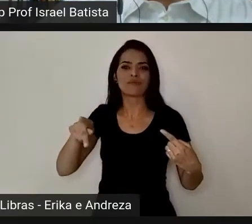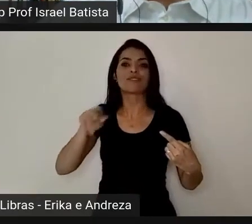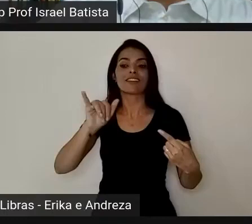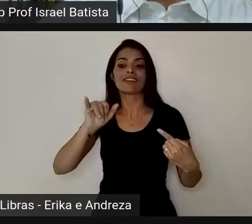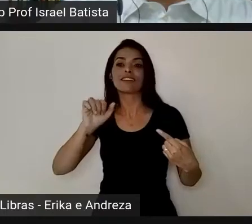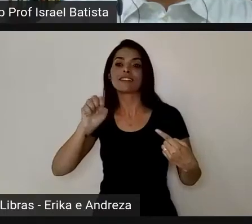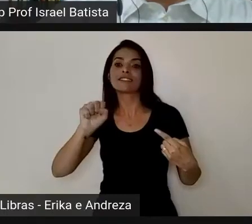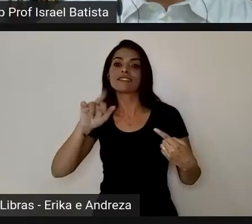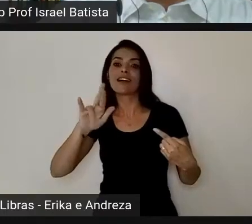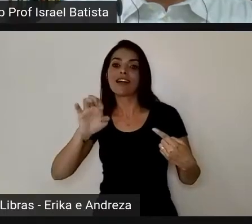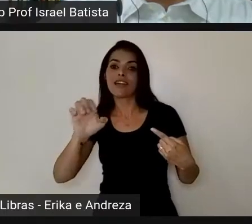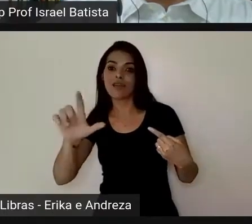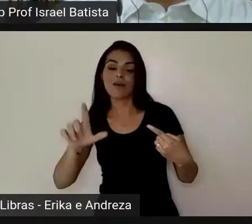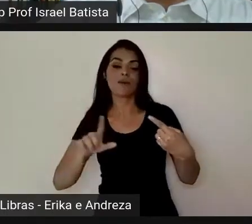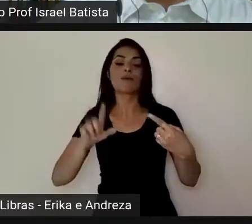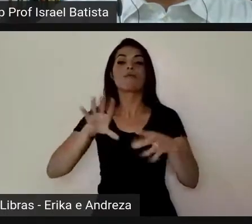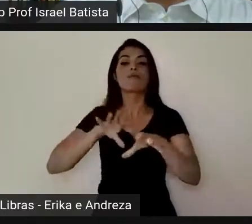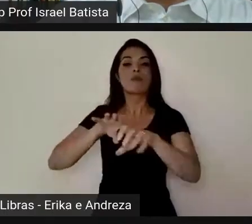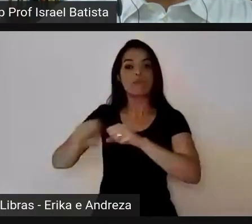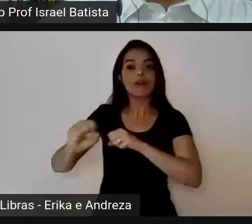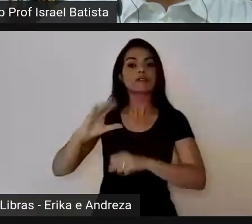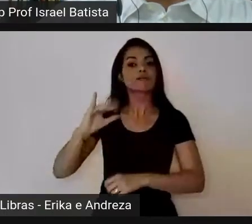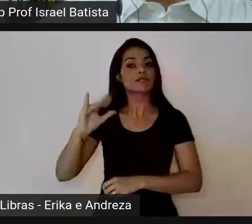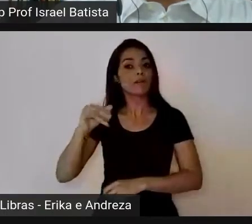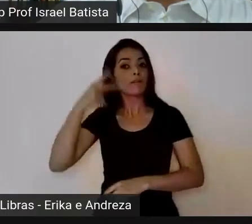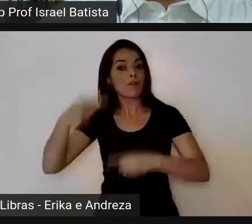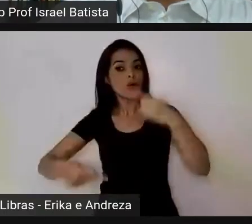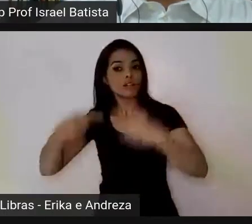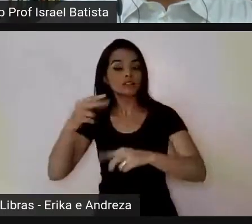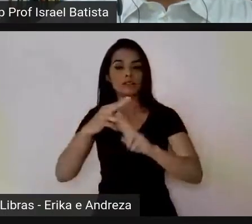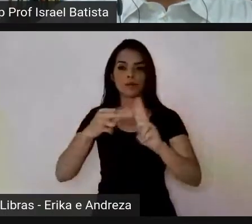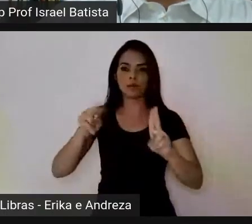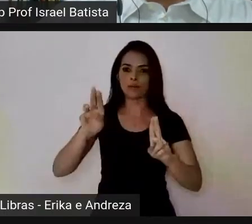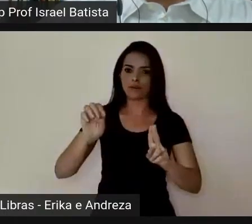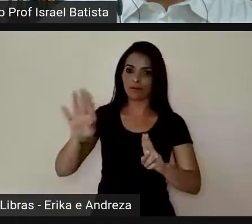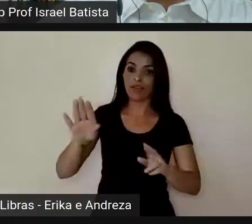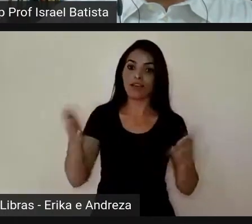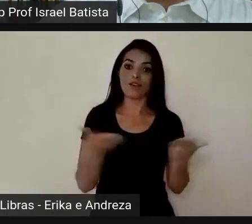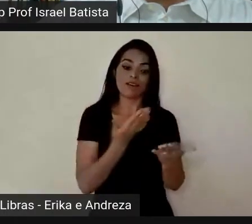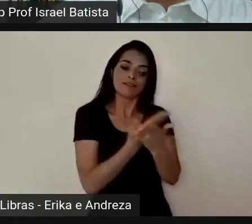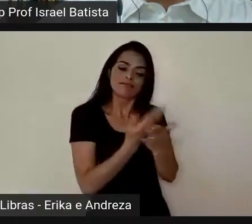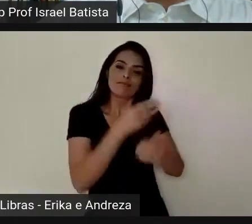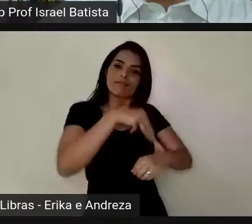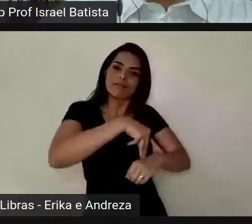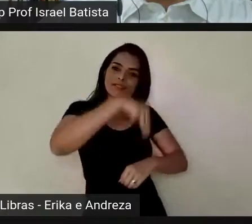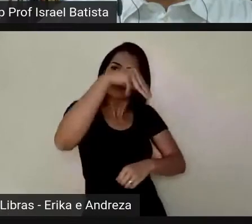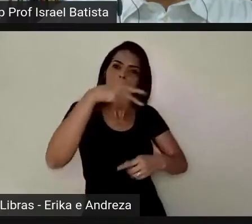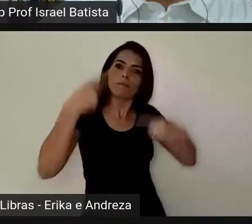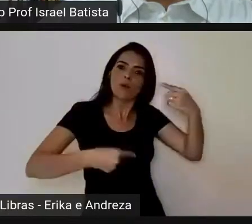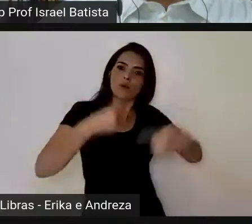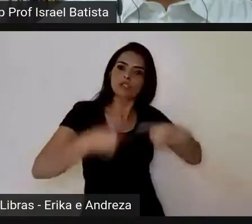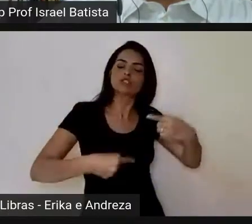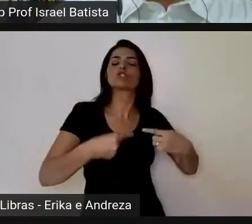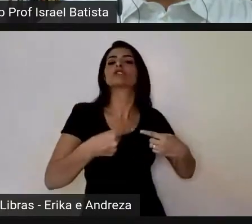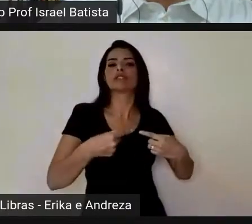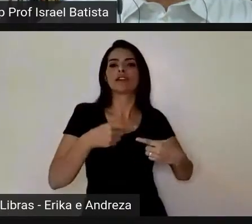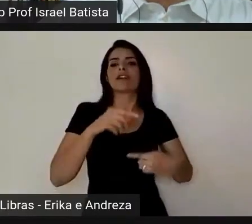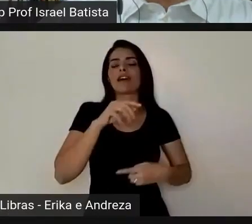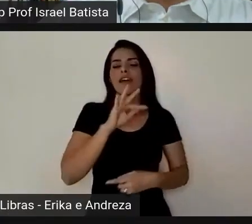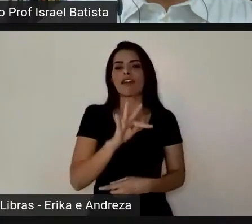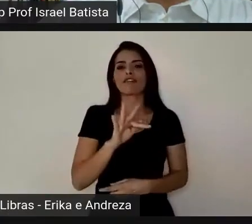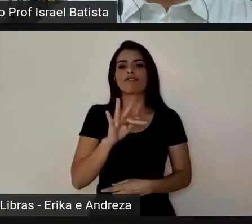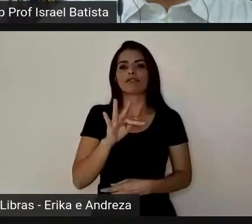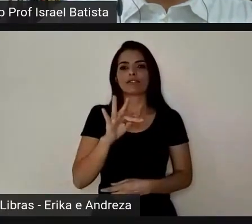Ciências Políticas pela Universidade de Brasília e mestrando em Políticas Públicas e Governo pela Fundação Getúlio Vargas. Ele foi